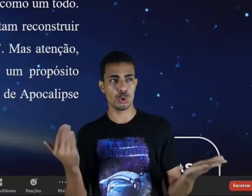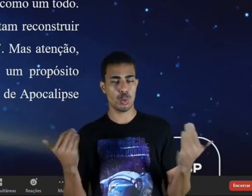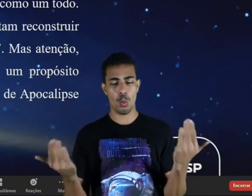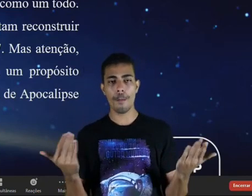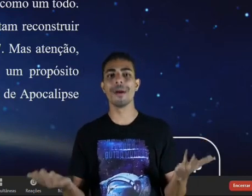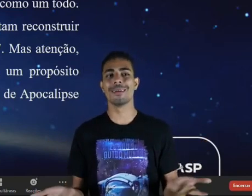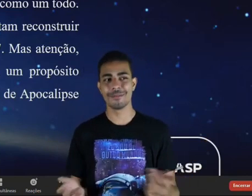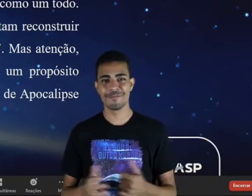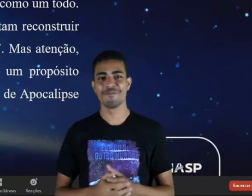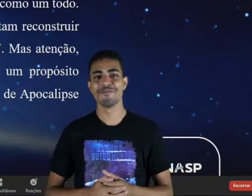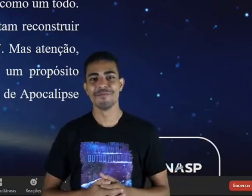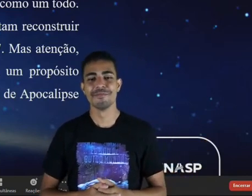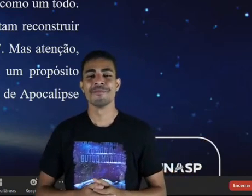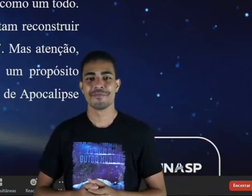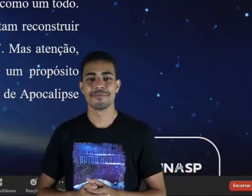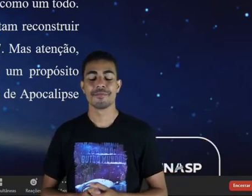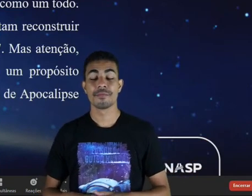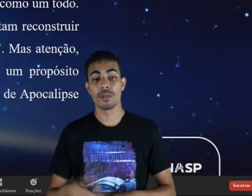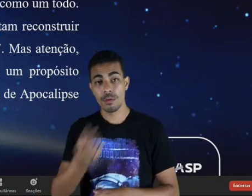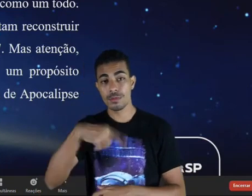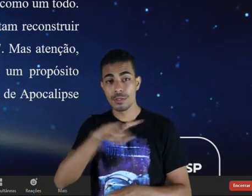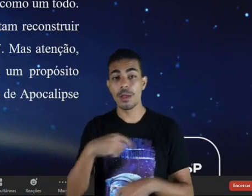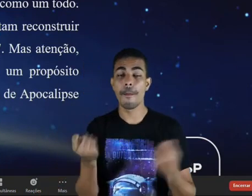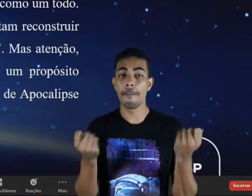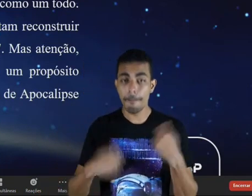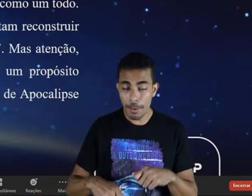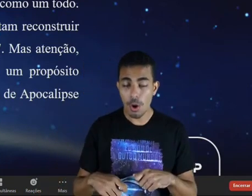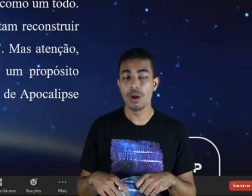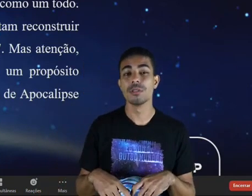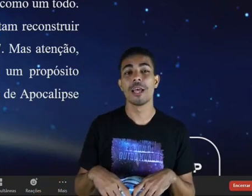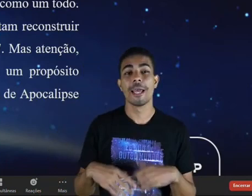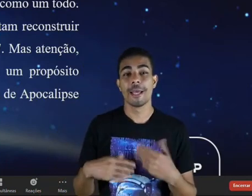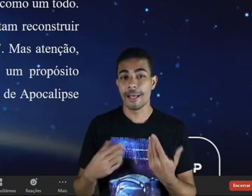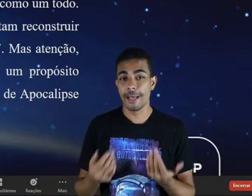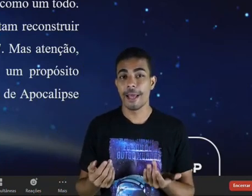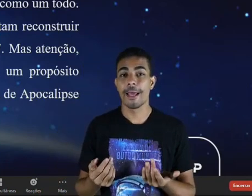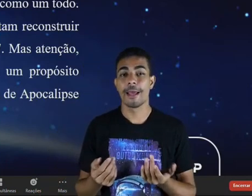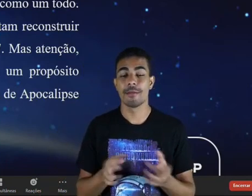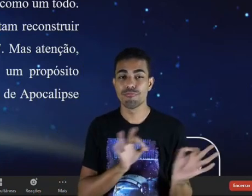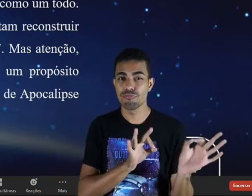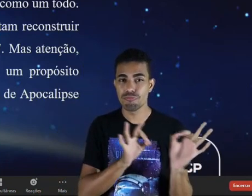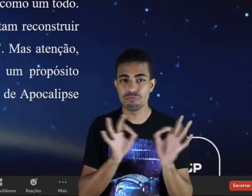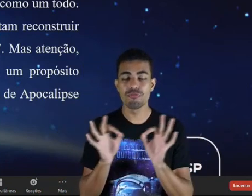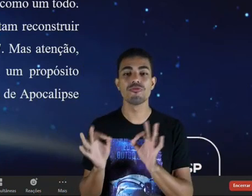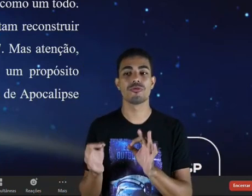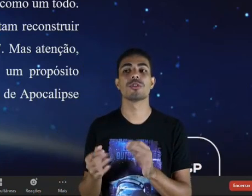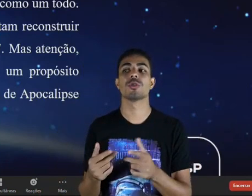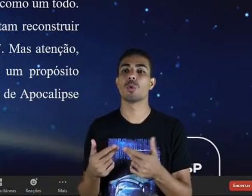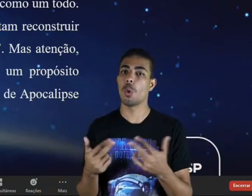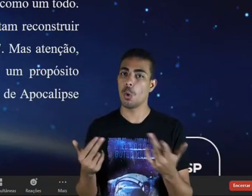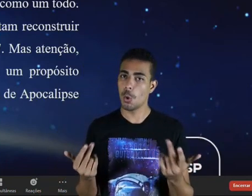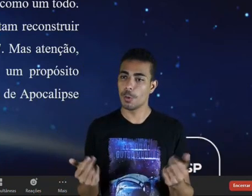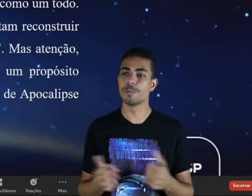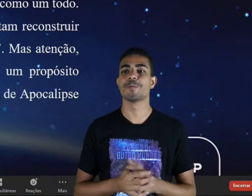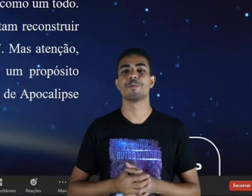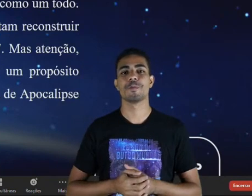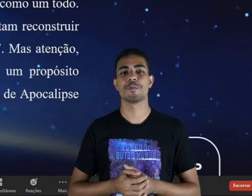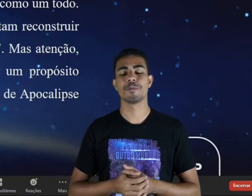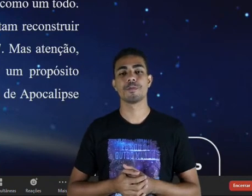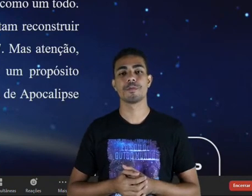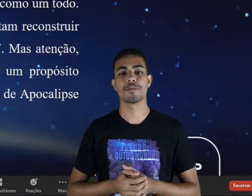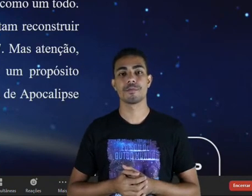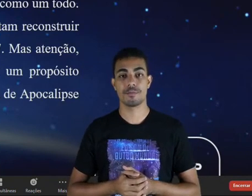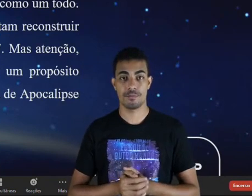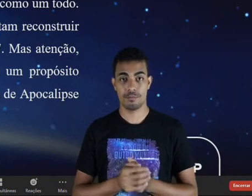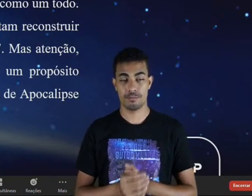também vai perguntar assim, essa situação é isolada? Há eco no restante da Bíblia que me permitam reconstruir uma base bíblica para aquele